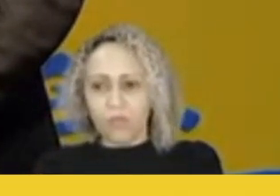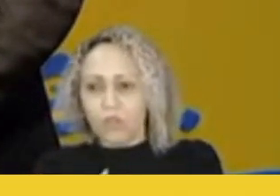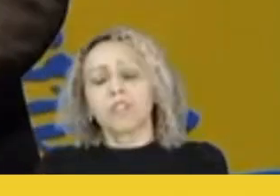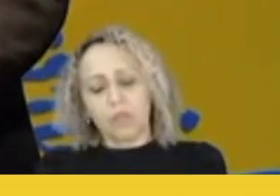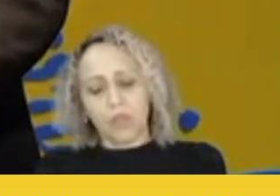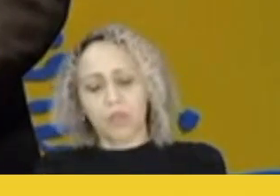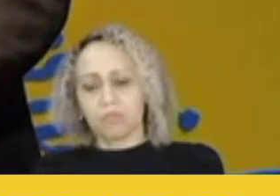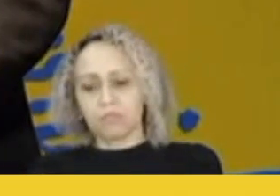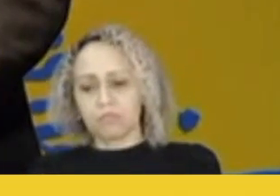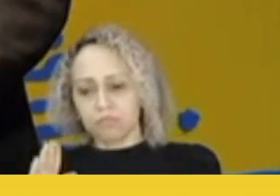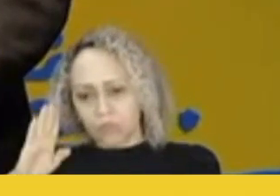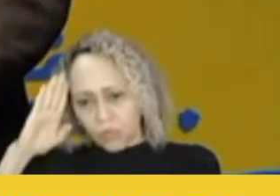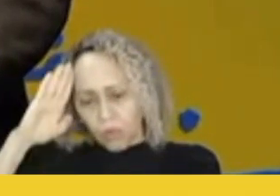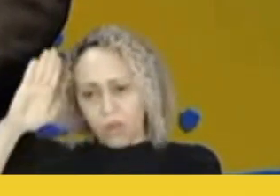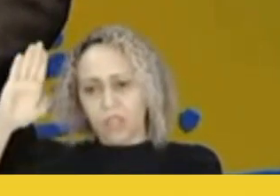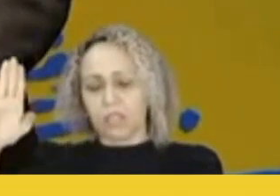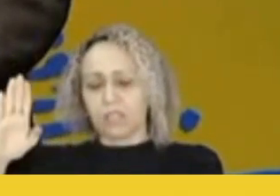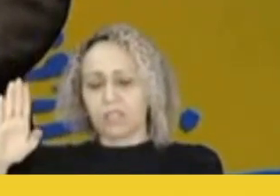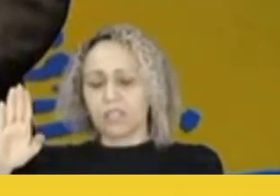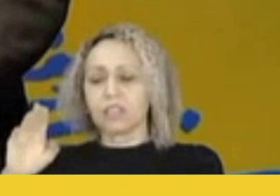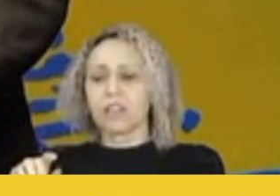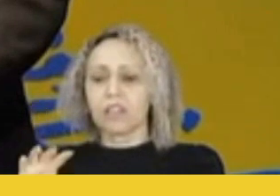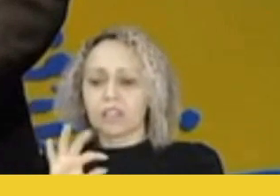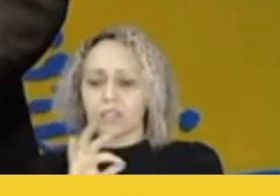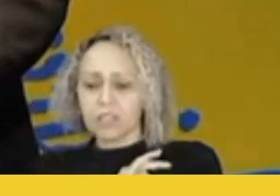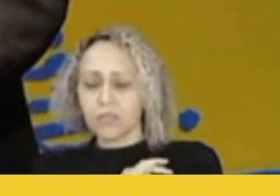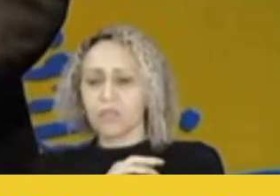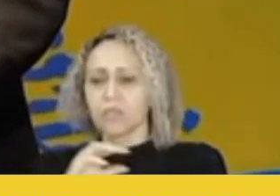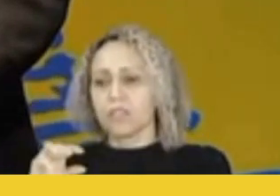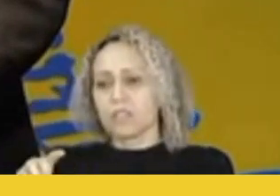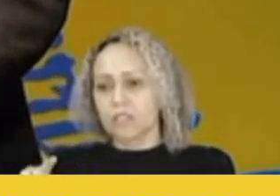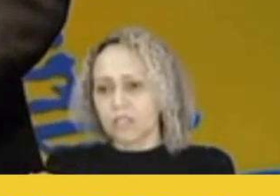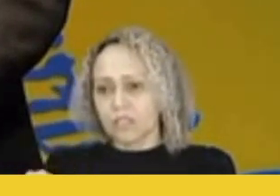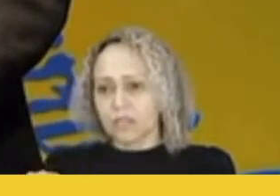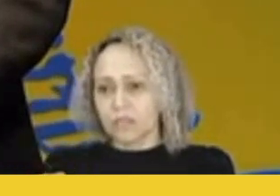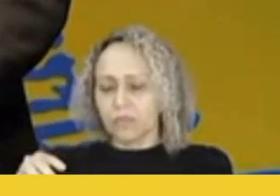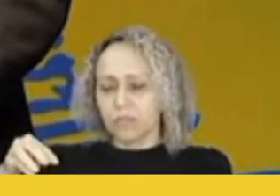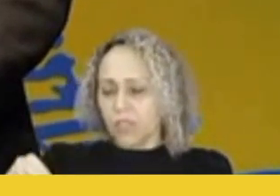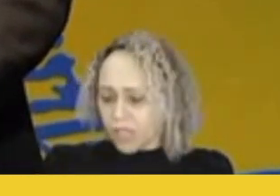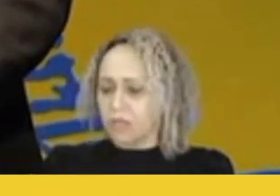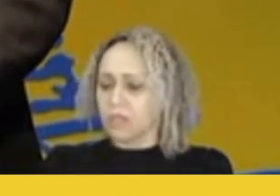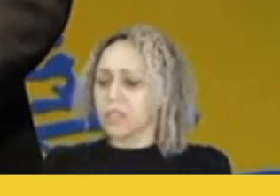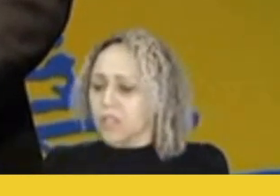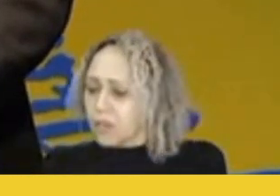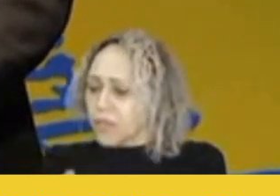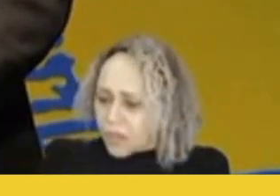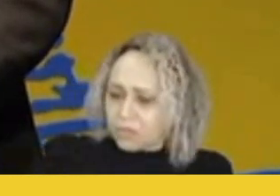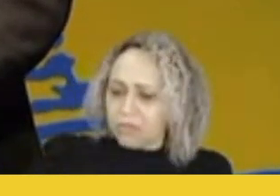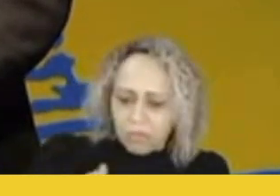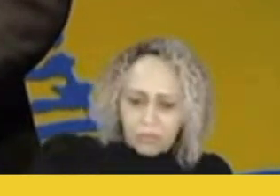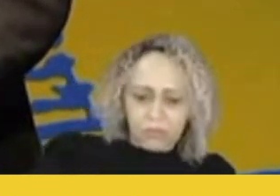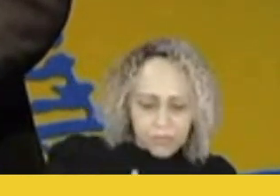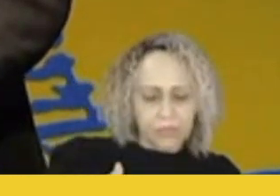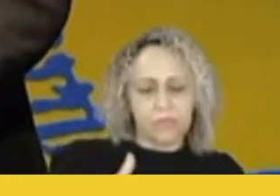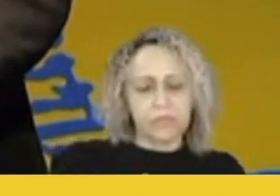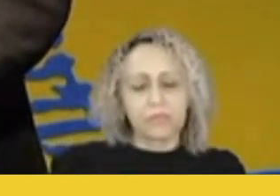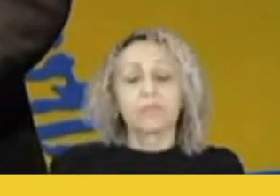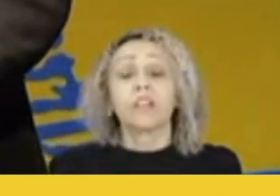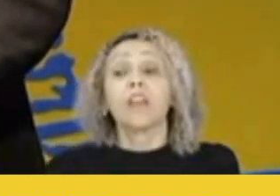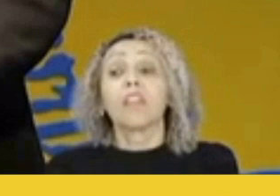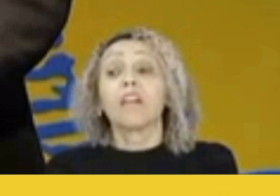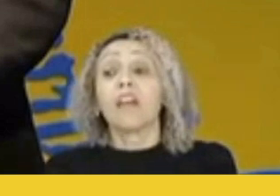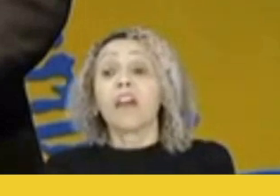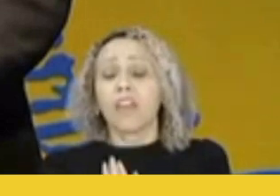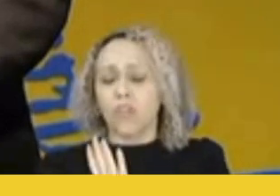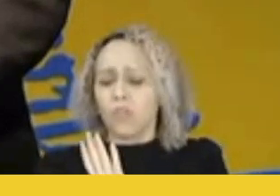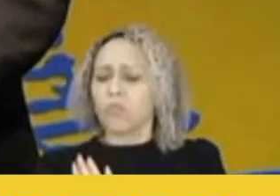policiais. Isso é relevante na medida em que isso sinaliza para a retomada das